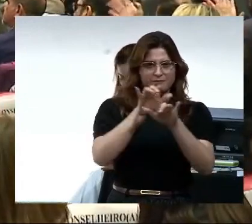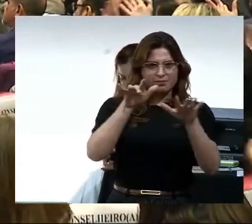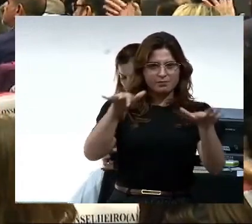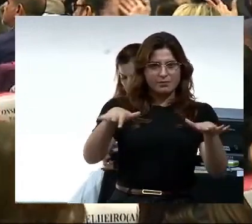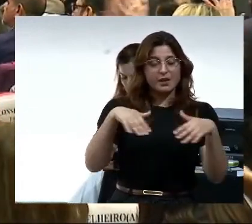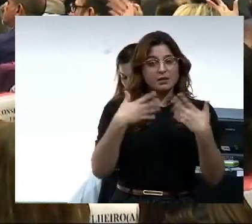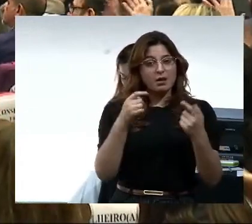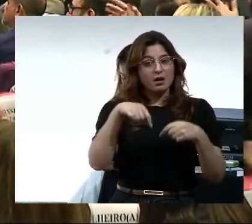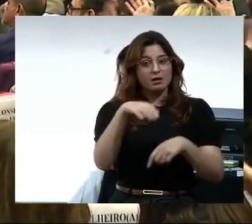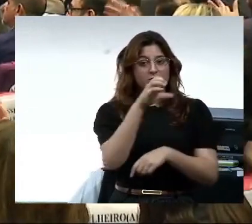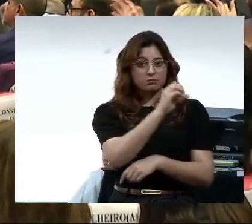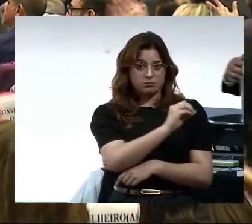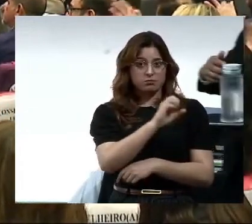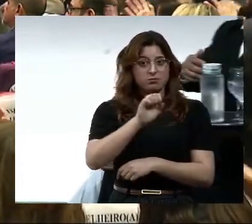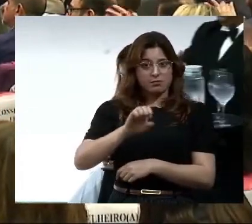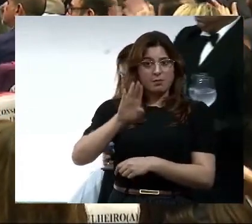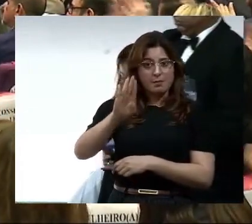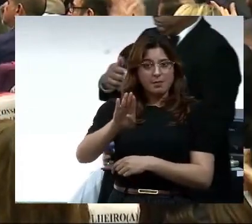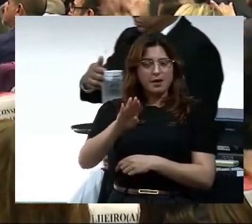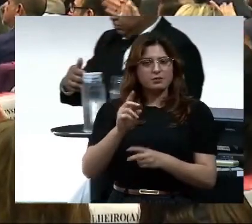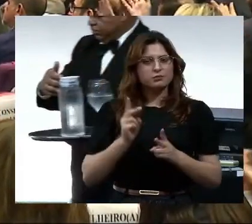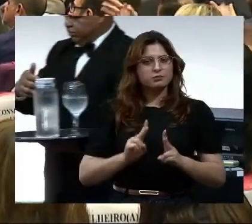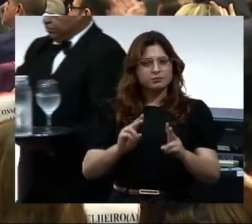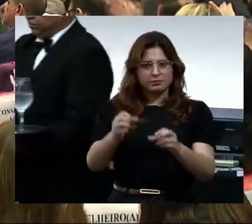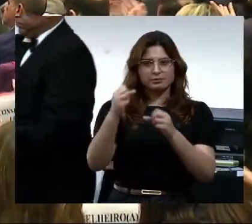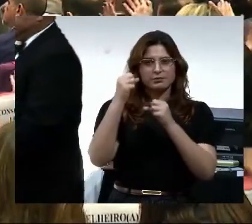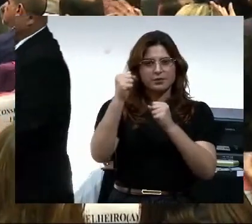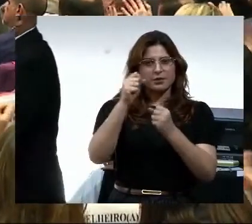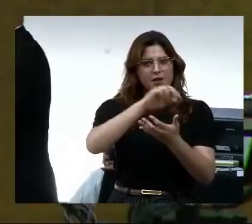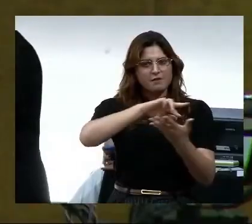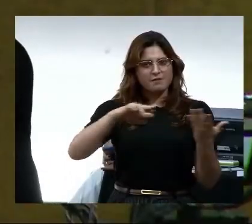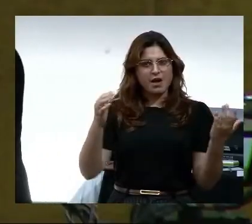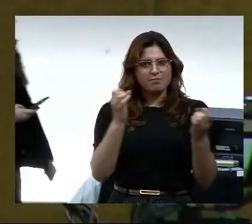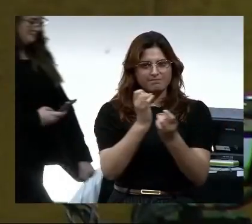OAB continuar lutando para que isso acabe.